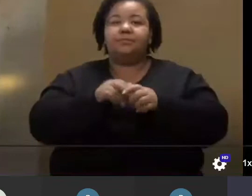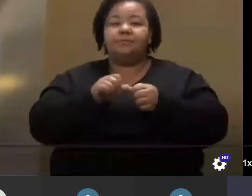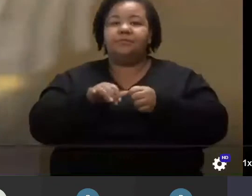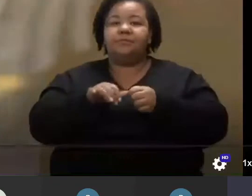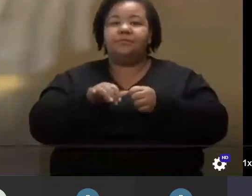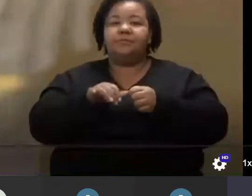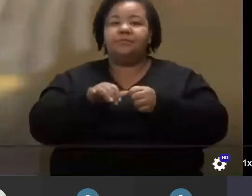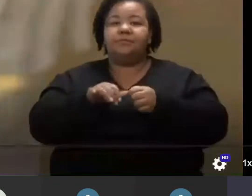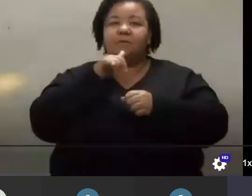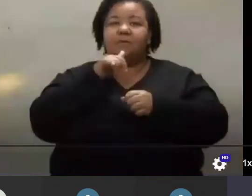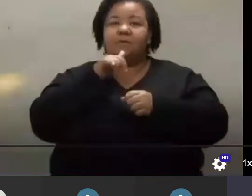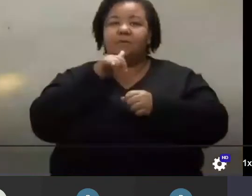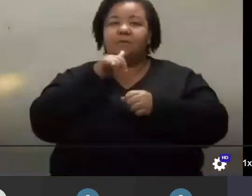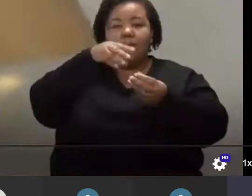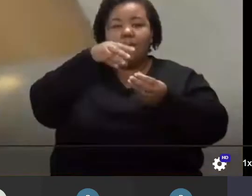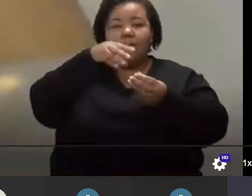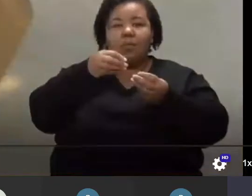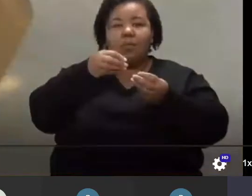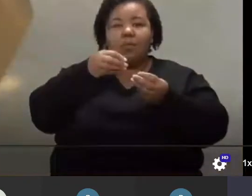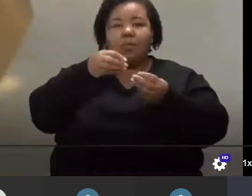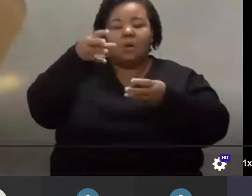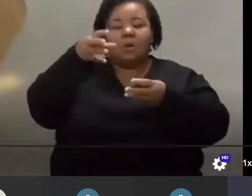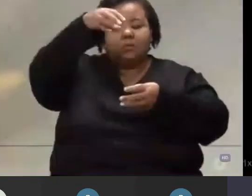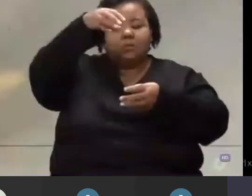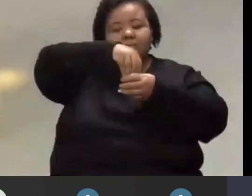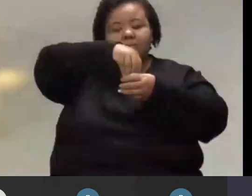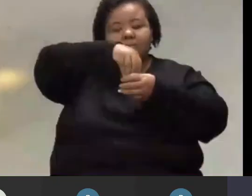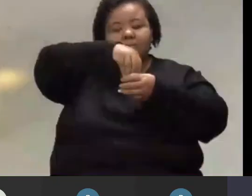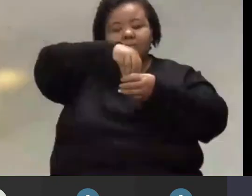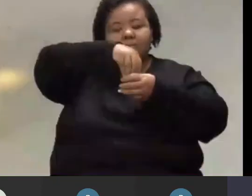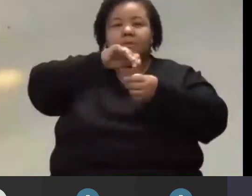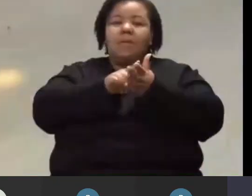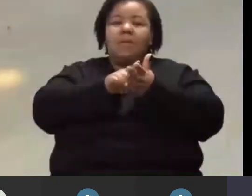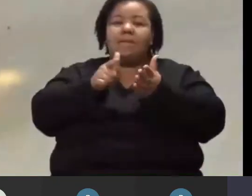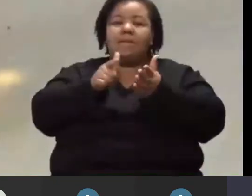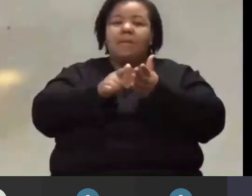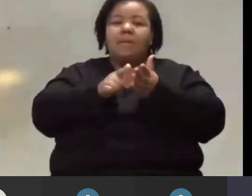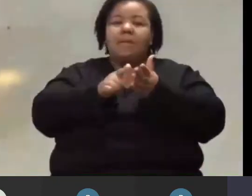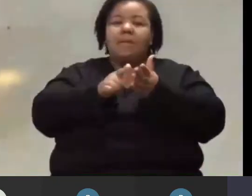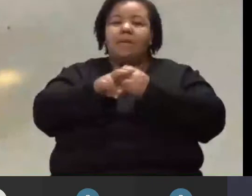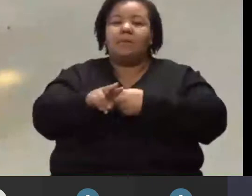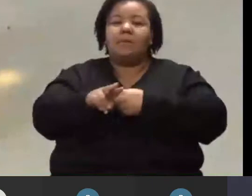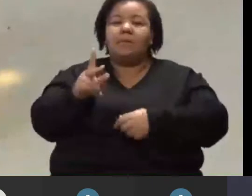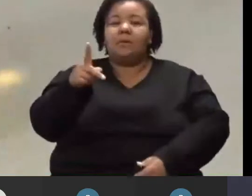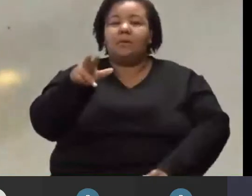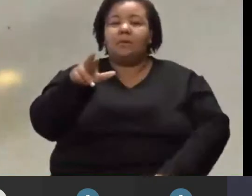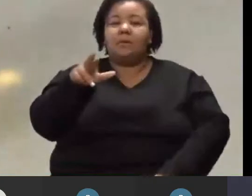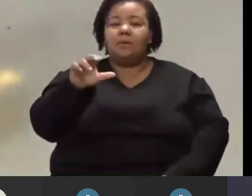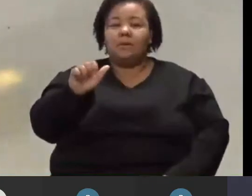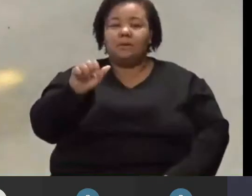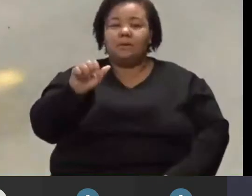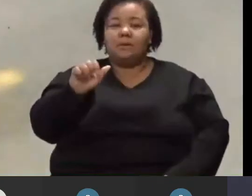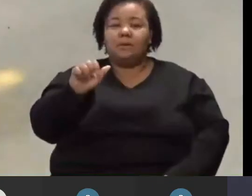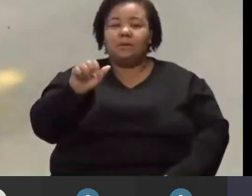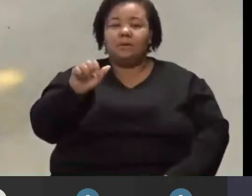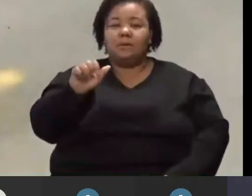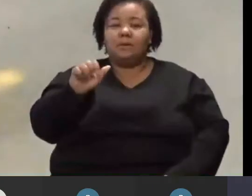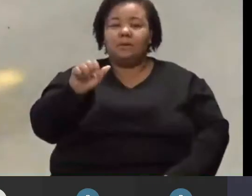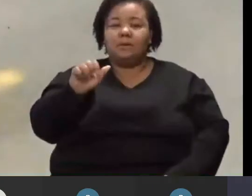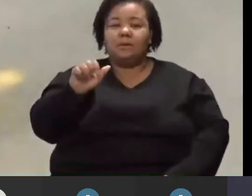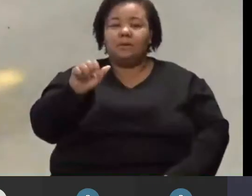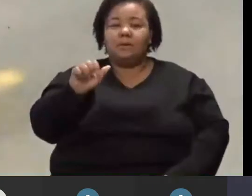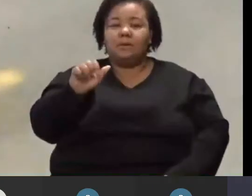com algodão e vai fechar com um papel pardo, chamado papel craft, esse papel amarelo. Por que